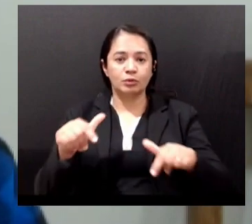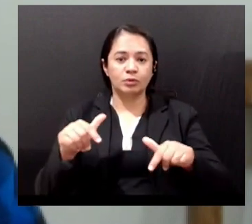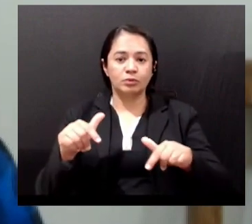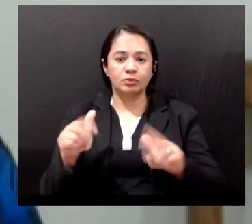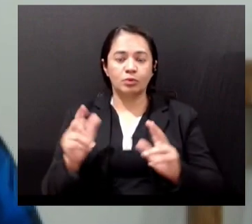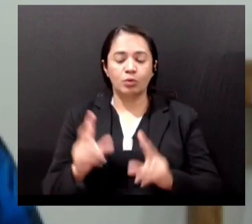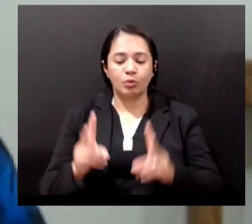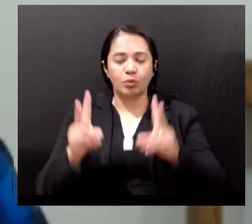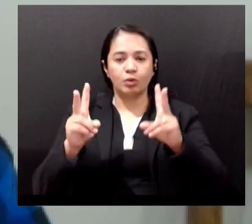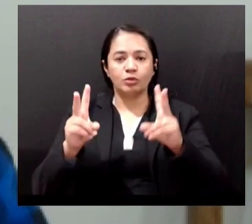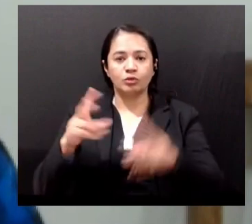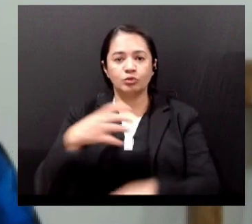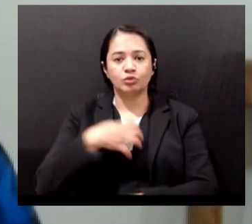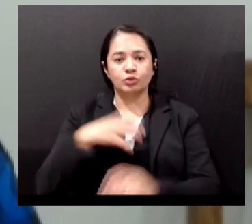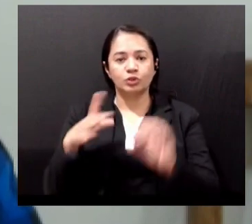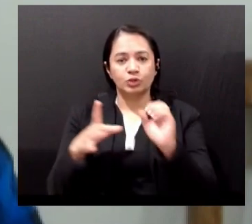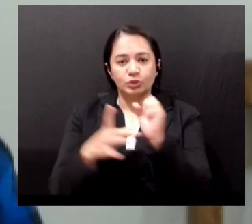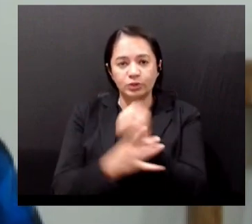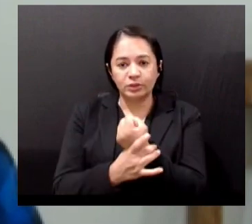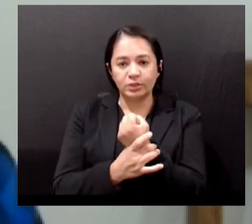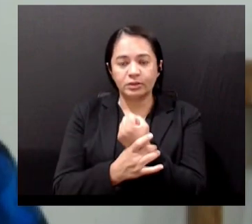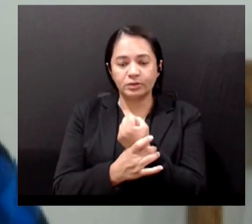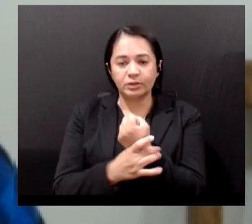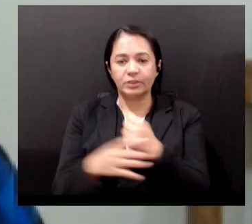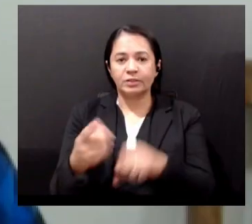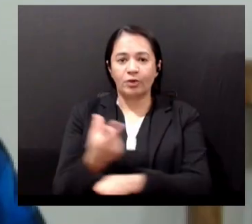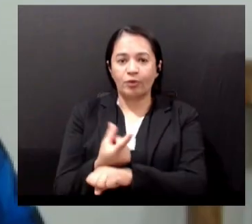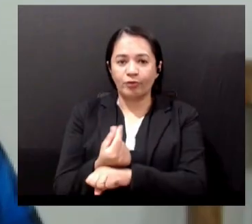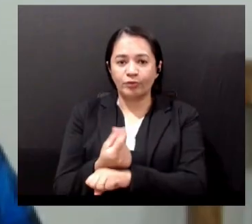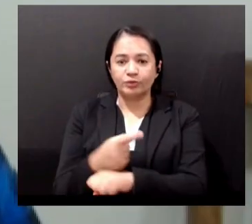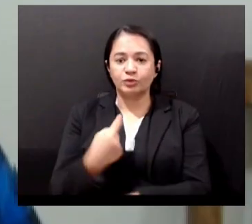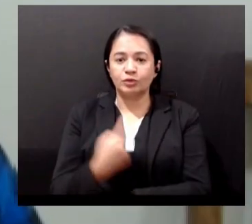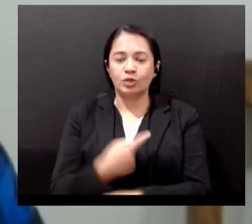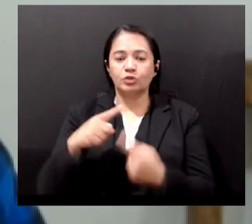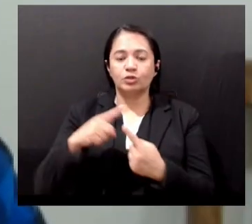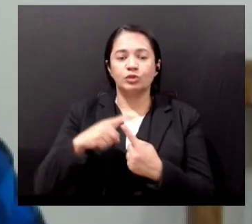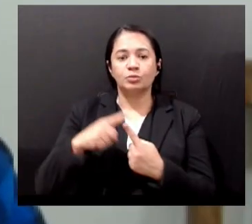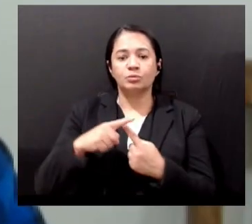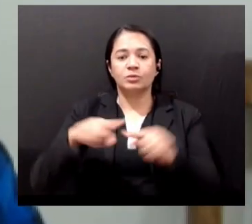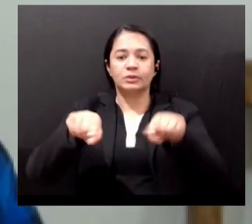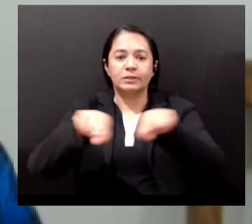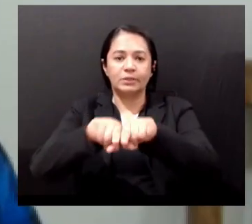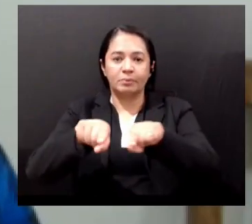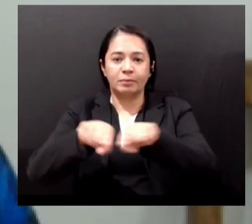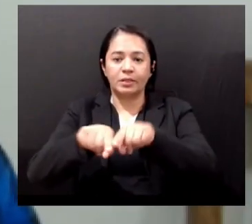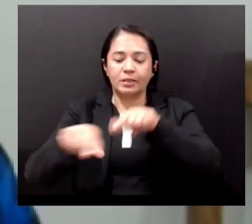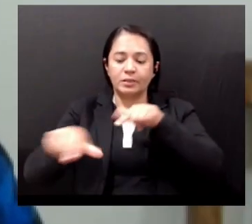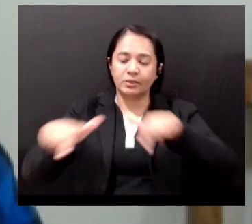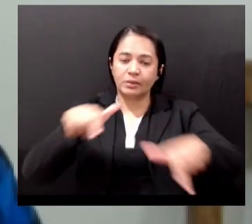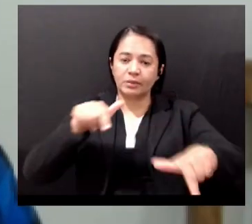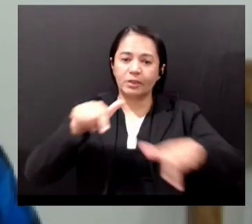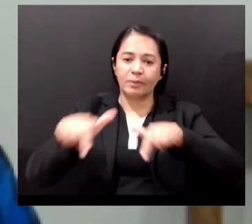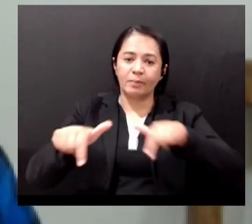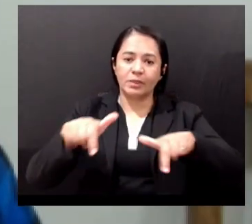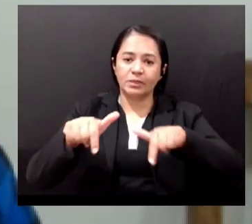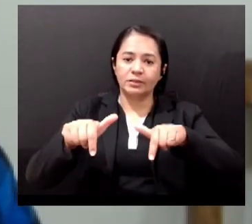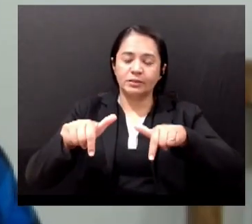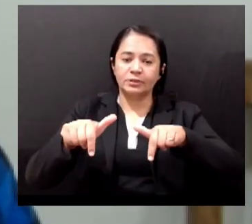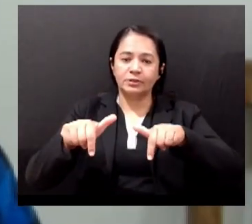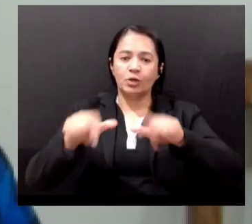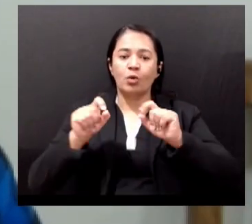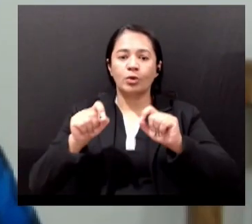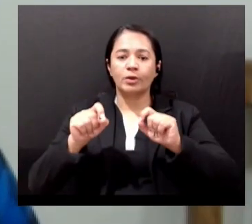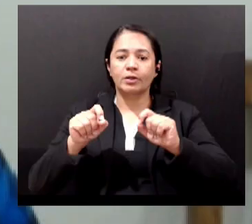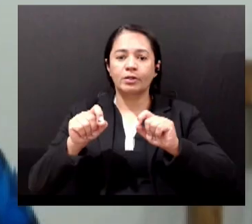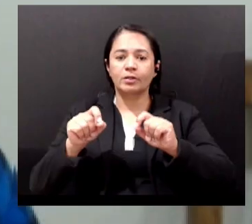atividade flua com certa segurança financeira, nosso modelo também trabalha com o